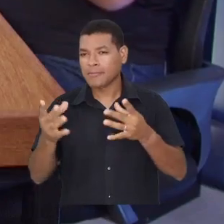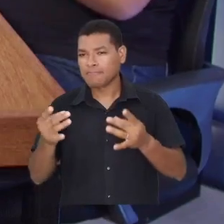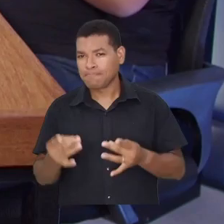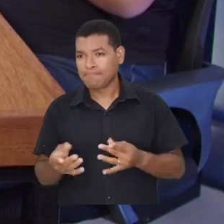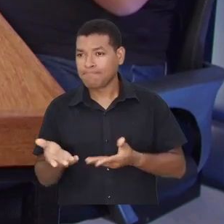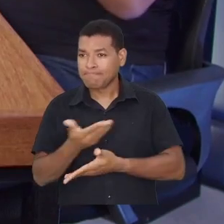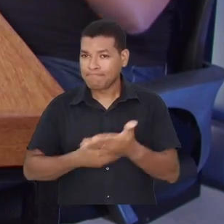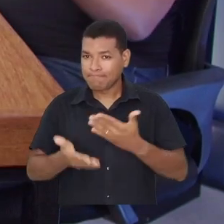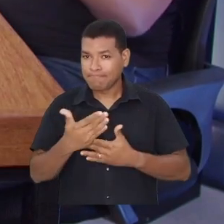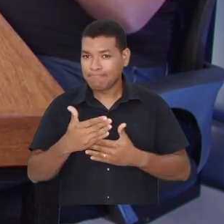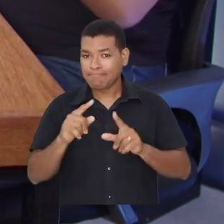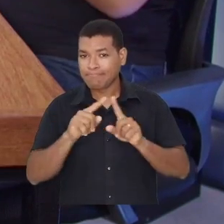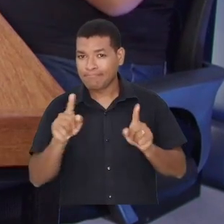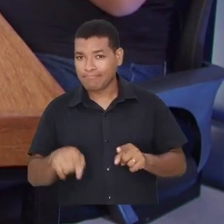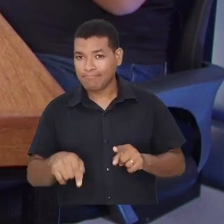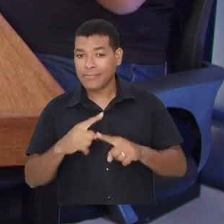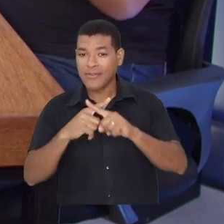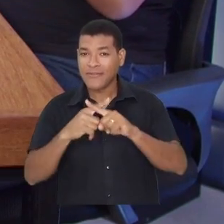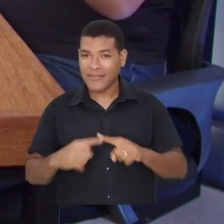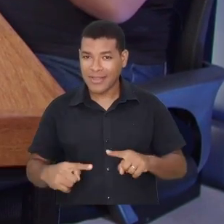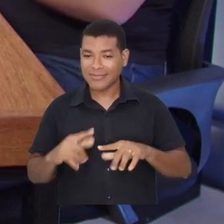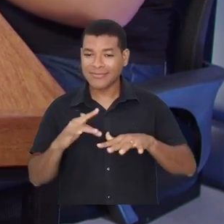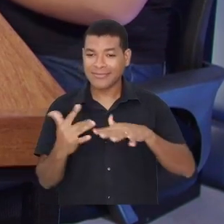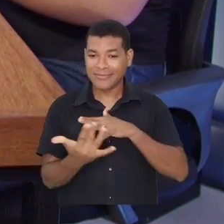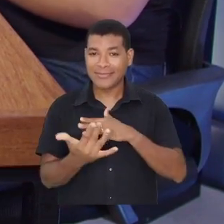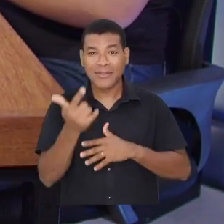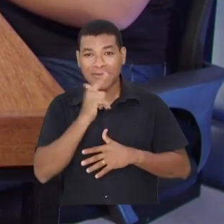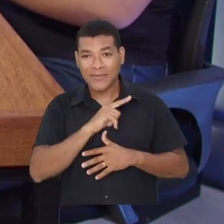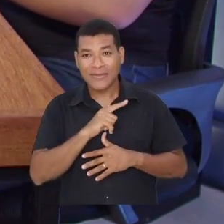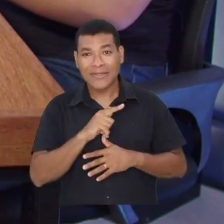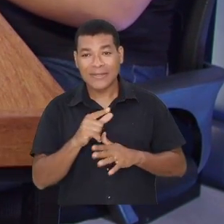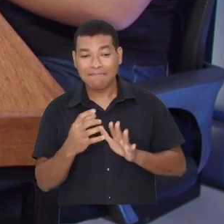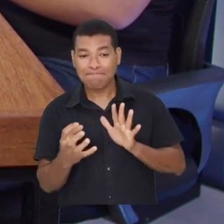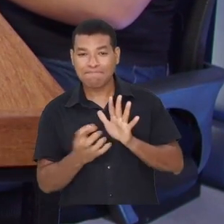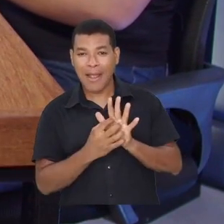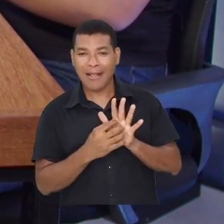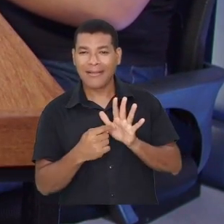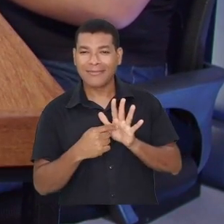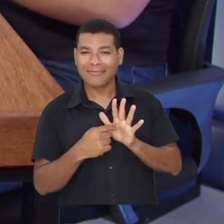de colaboradores versus redes sociais para ativar as marcas empregadoras?